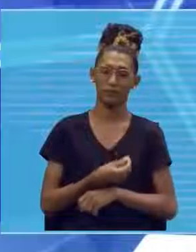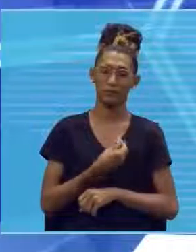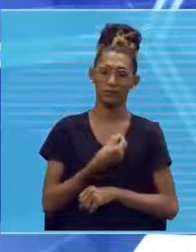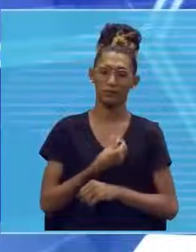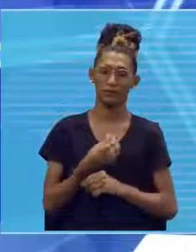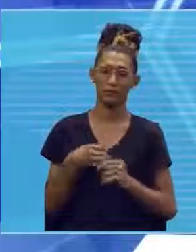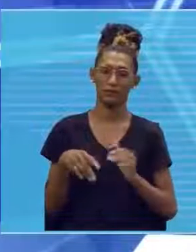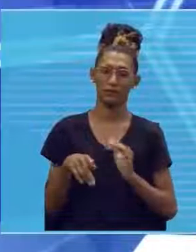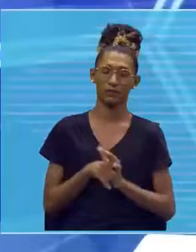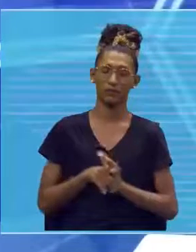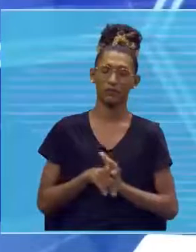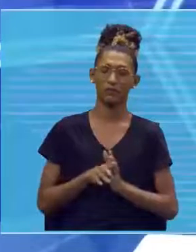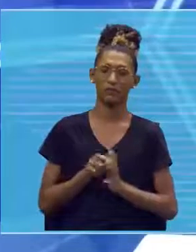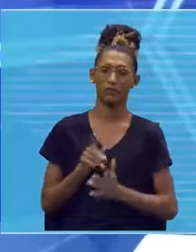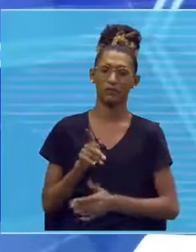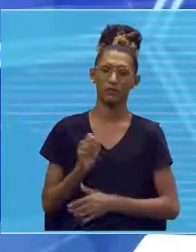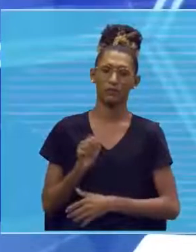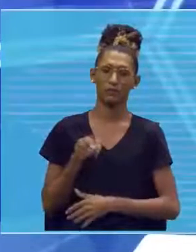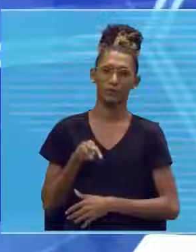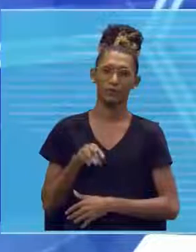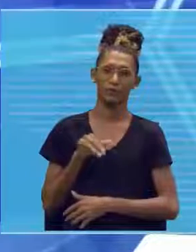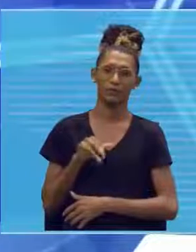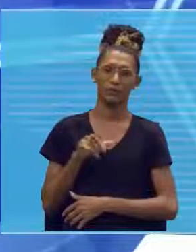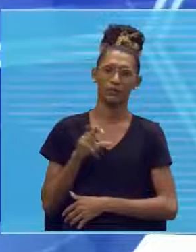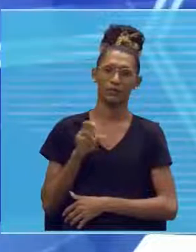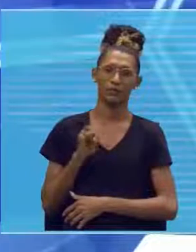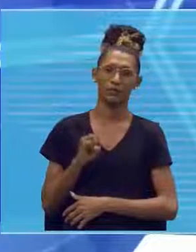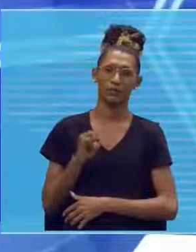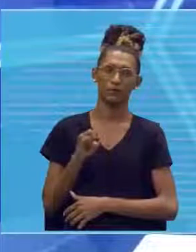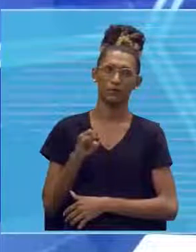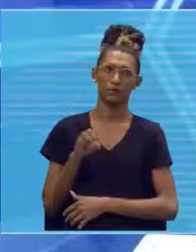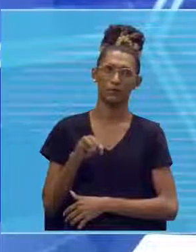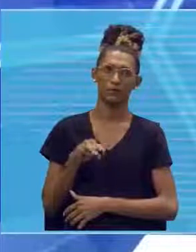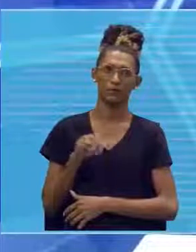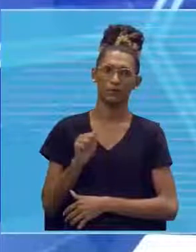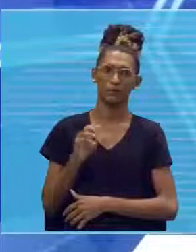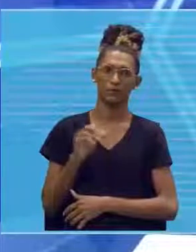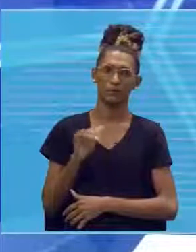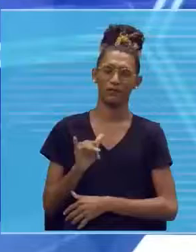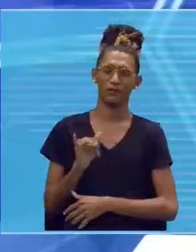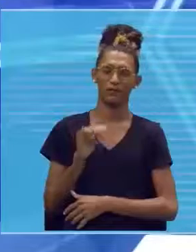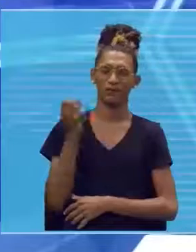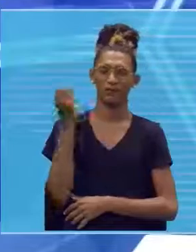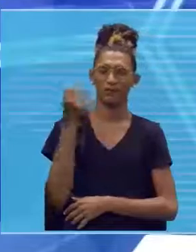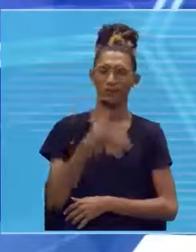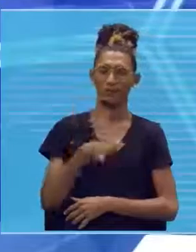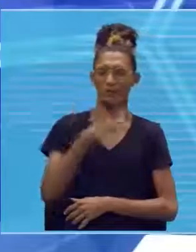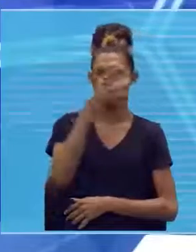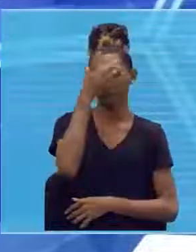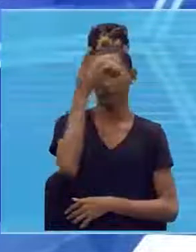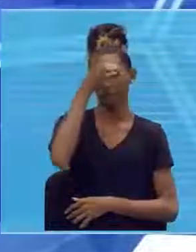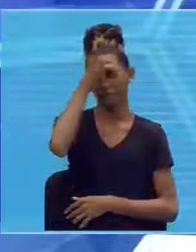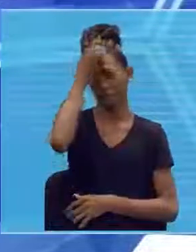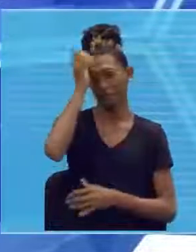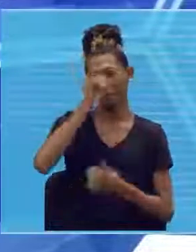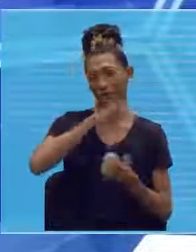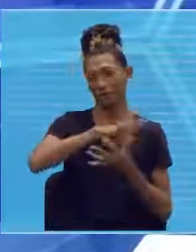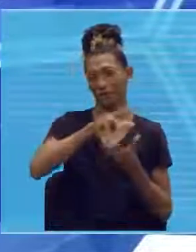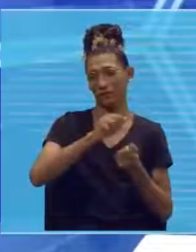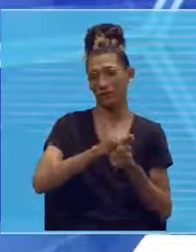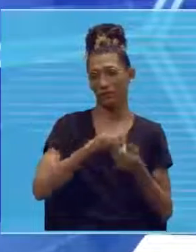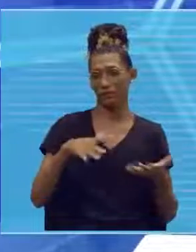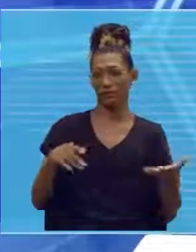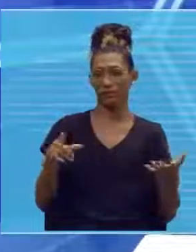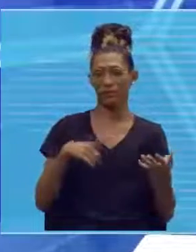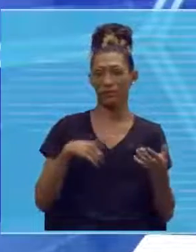do pamiri mas se o criar disse o criador do universo então várias